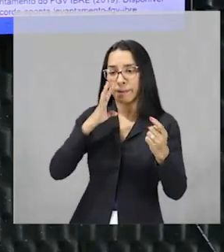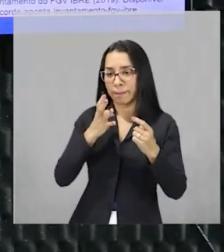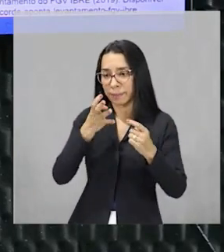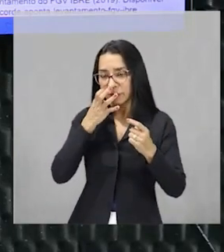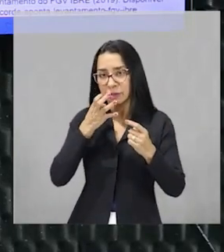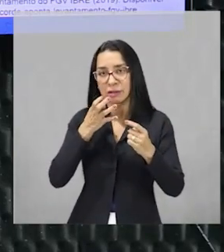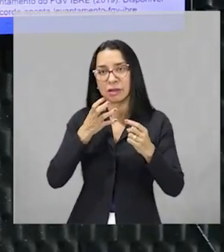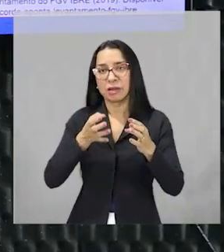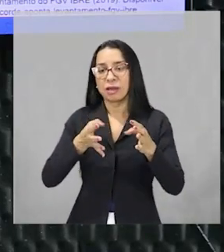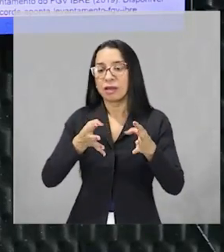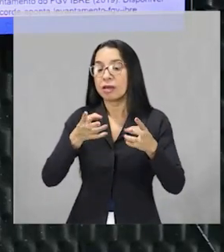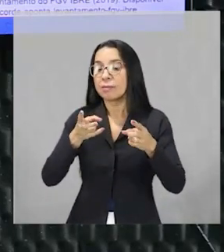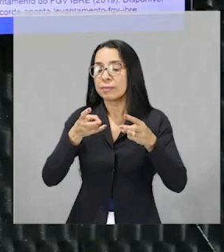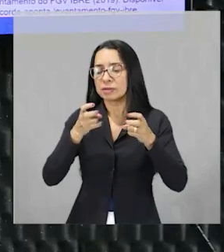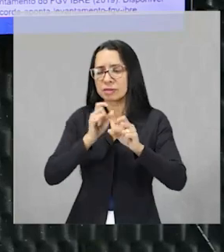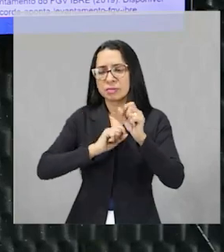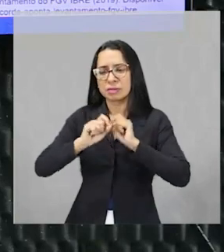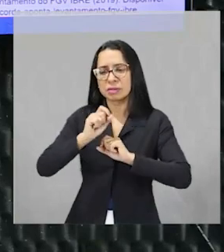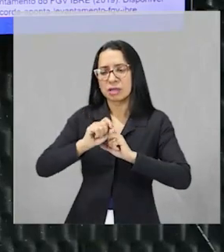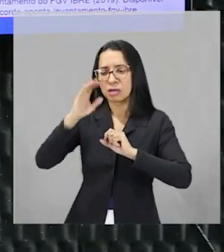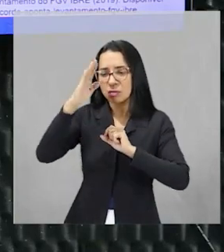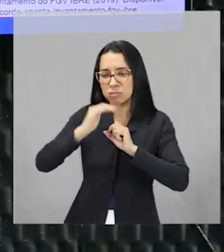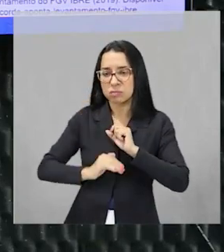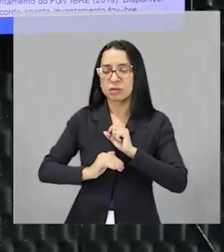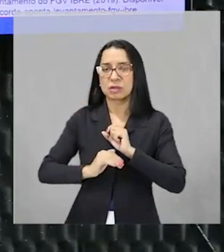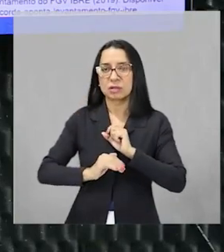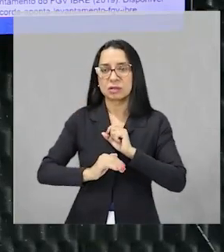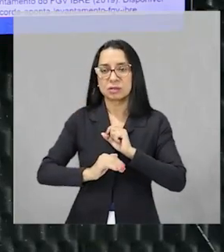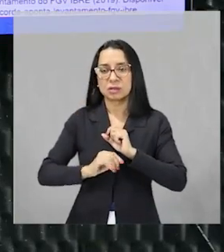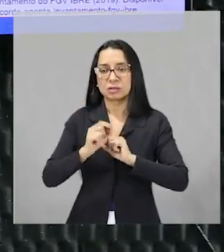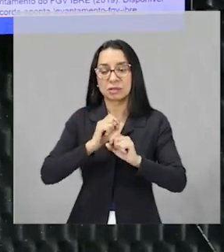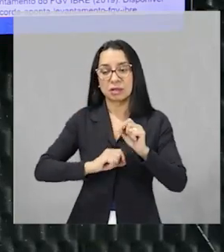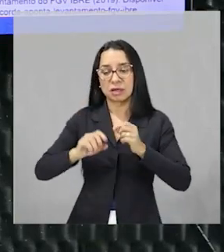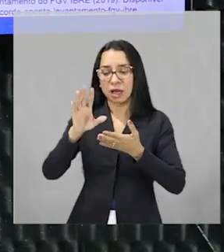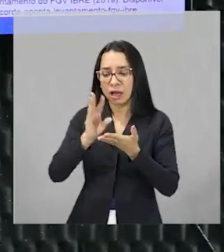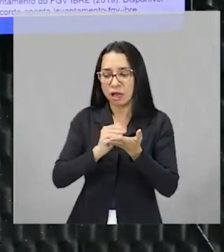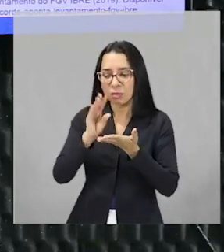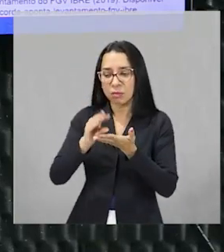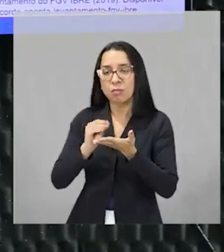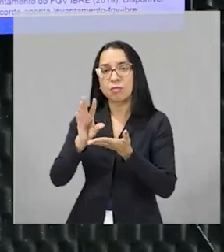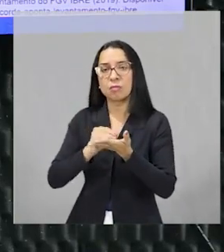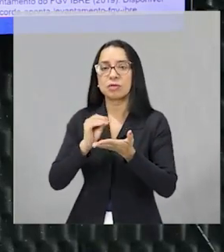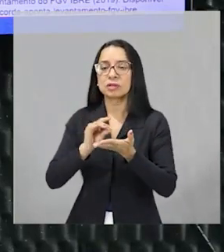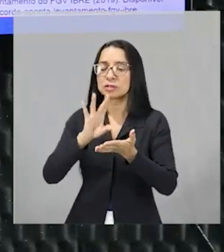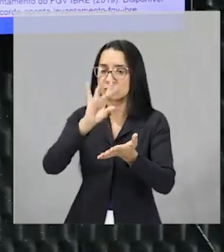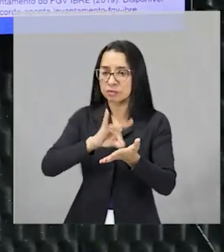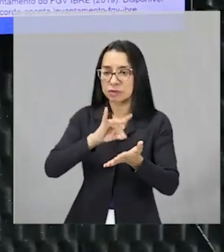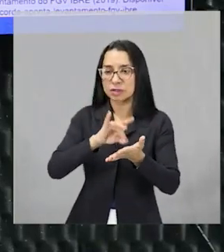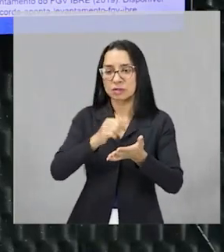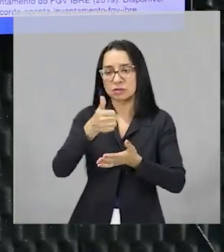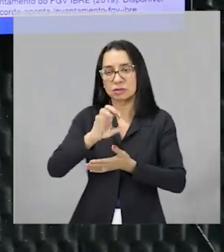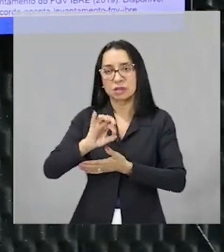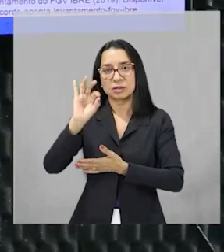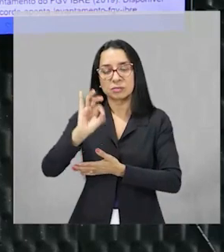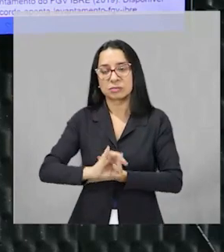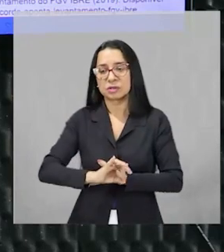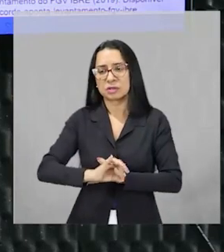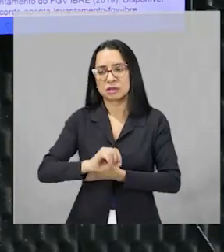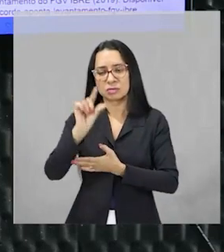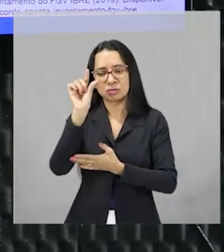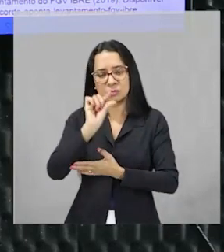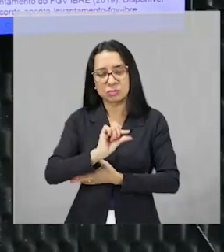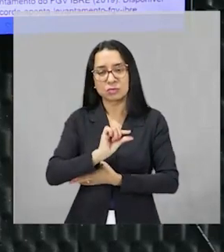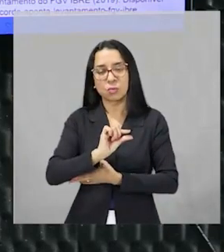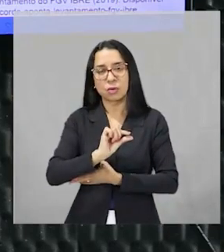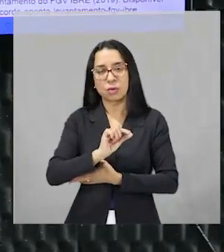que sensivelmente a riqueza, a acumulação, né, real da renda média dos 10% mais ricos caiu um pouco,